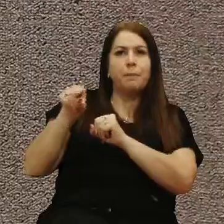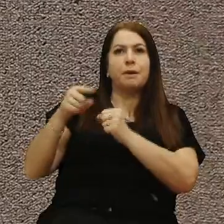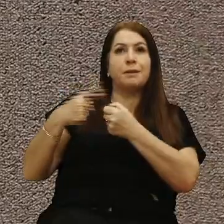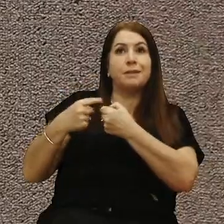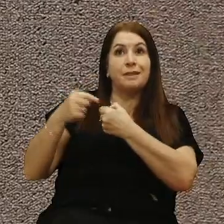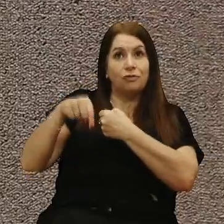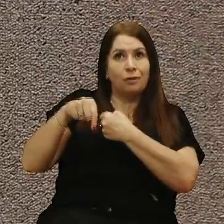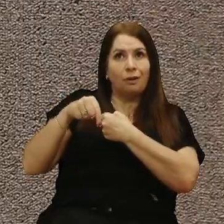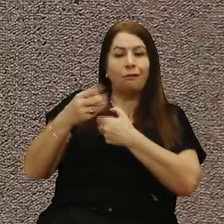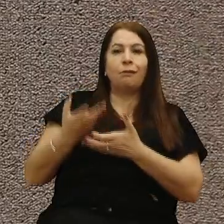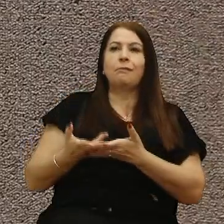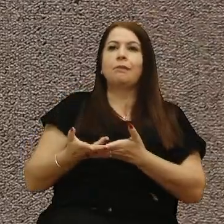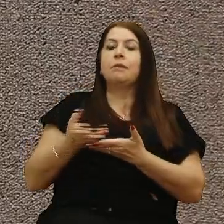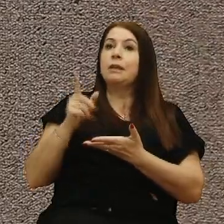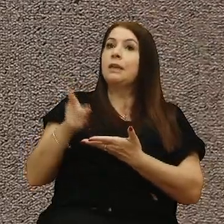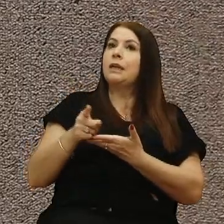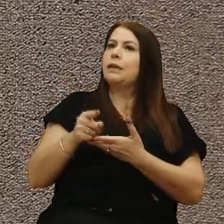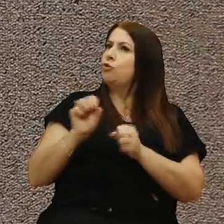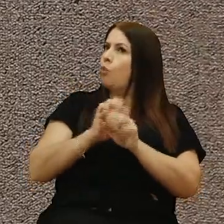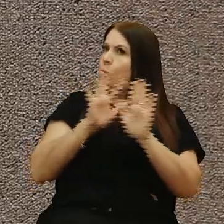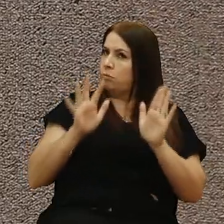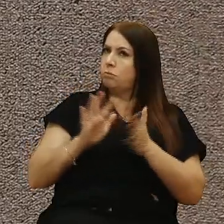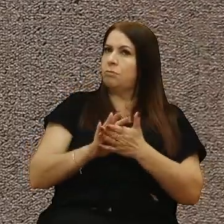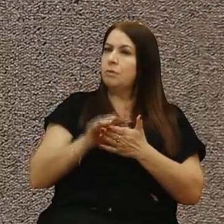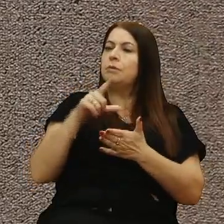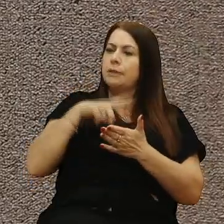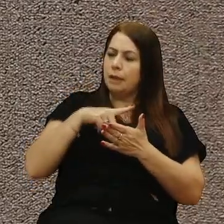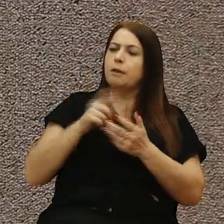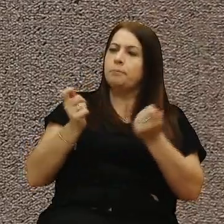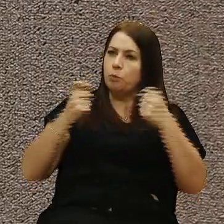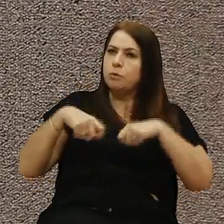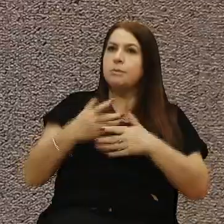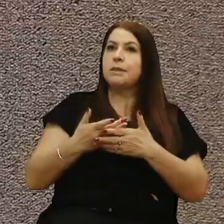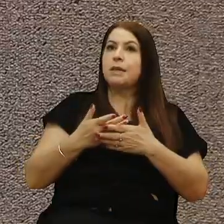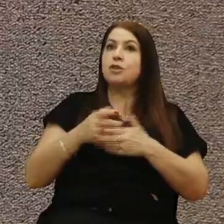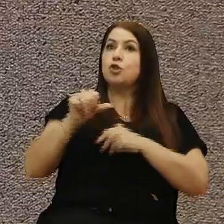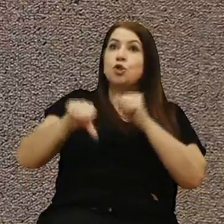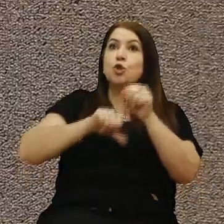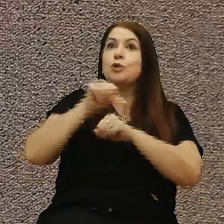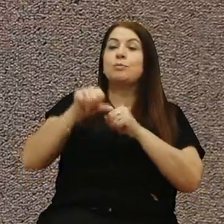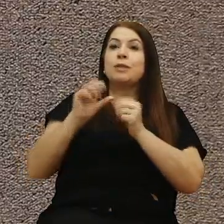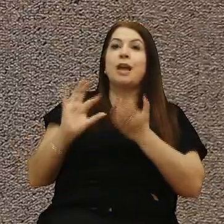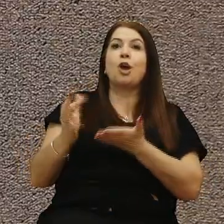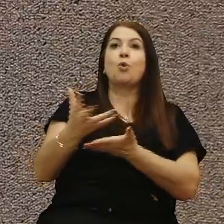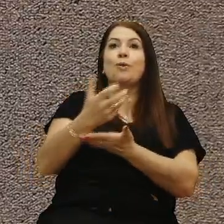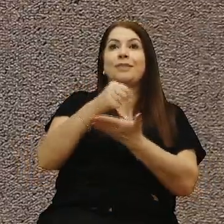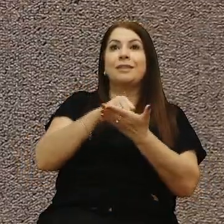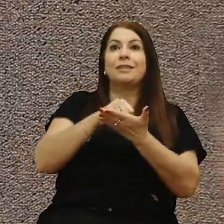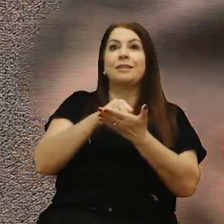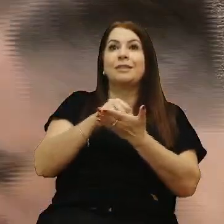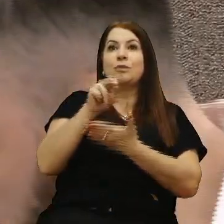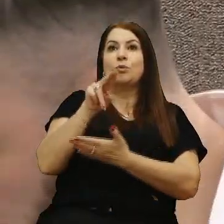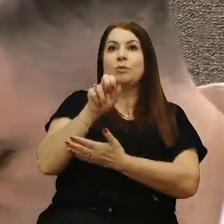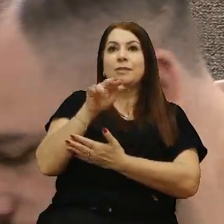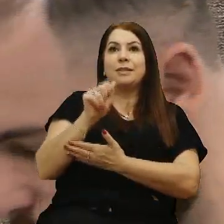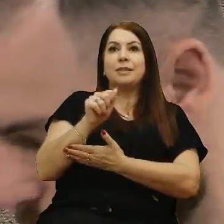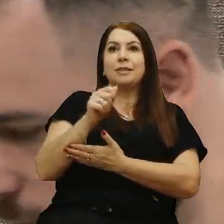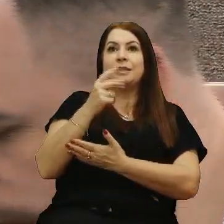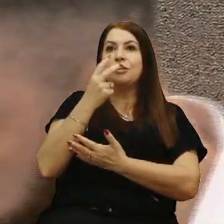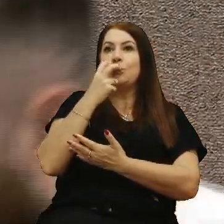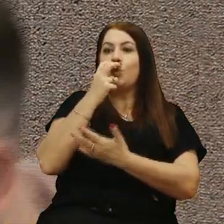Caxias do Sul, e ele deixou bem claro que existe a possibilidade de transformar a Codeca, né, numa usina de gás